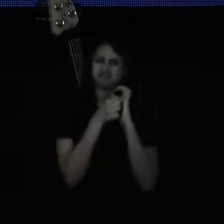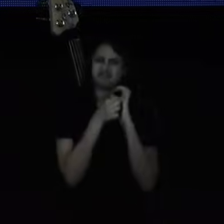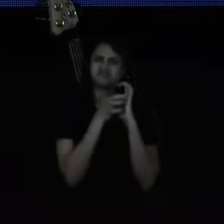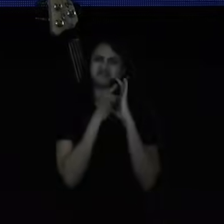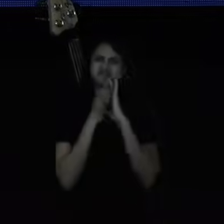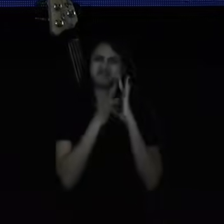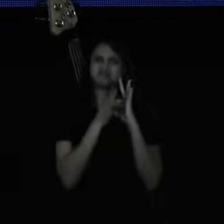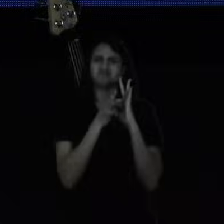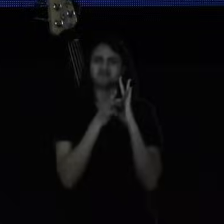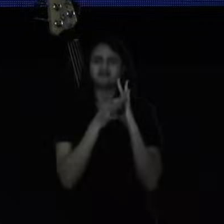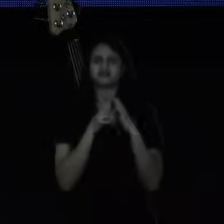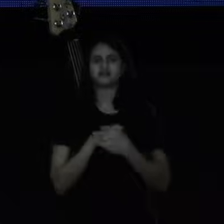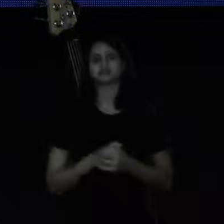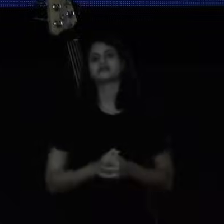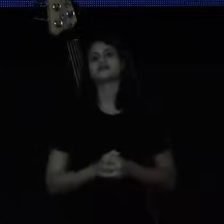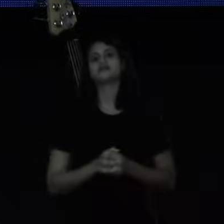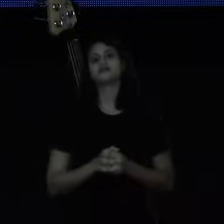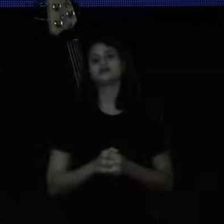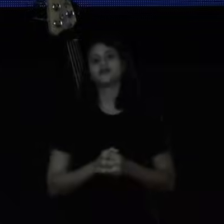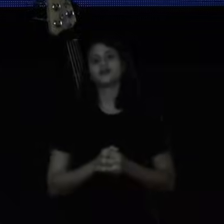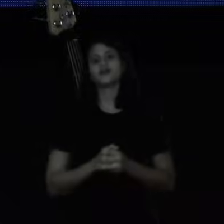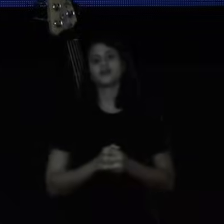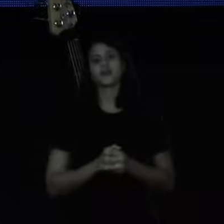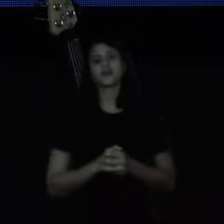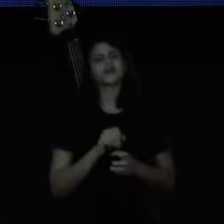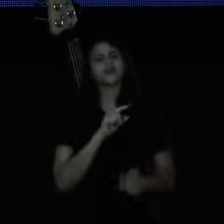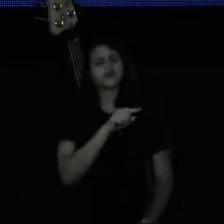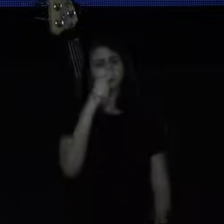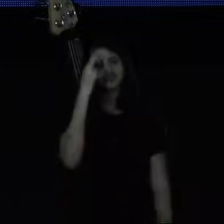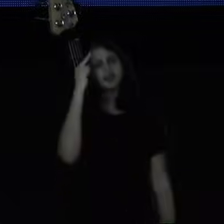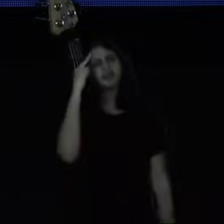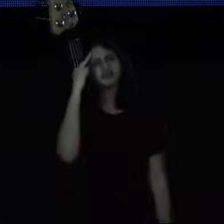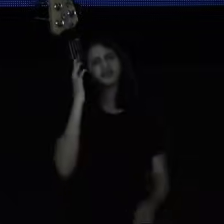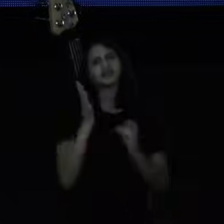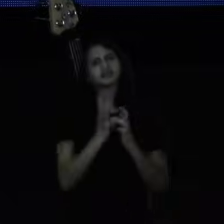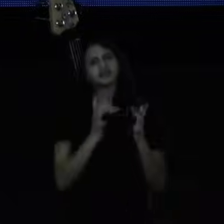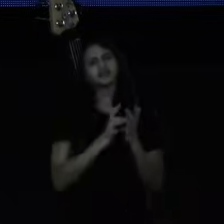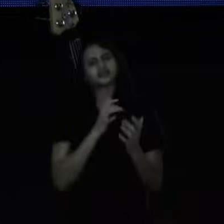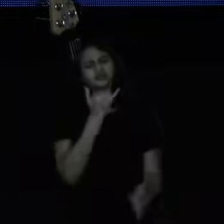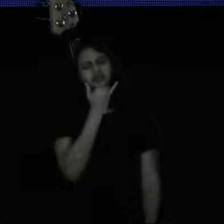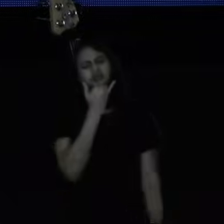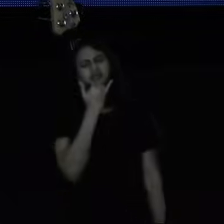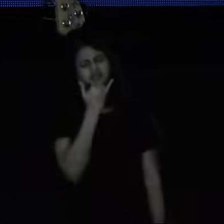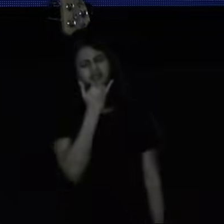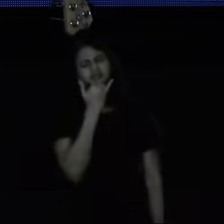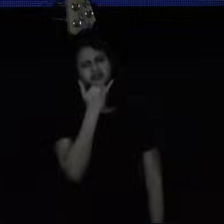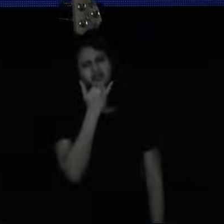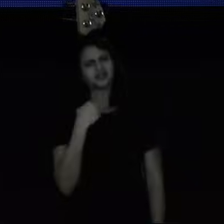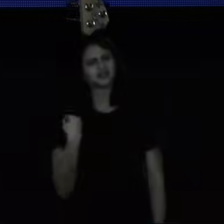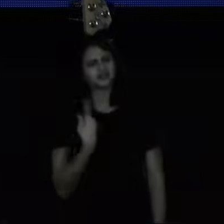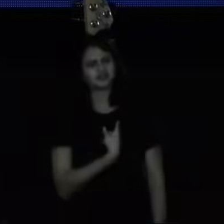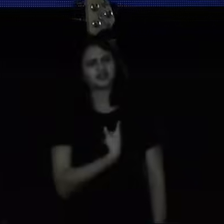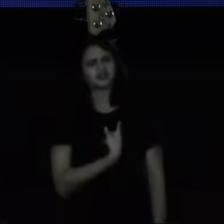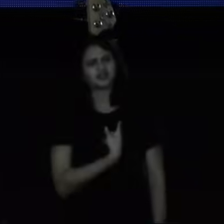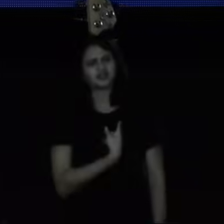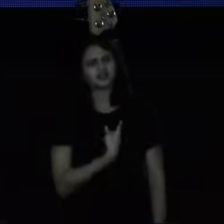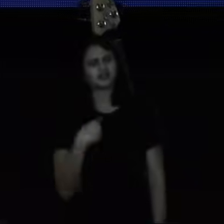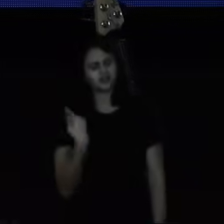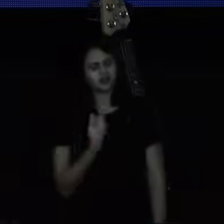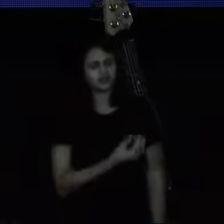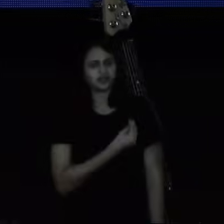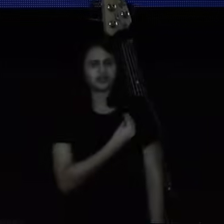Parou para pensar que se Jesus não tivesse nos perdoado, você acha que a gente estaria aqui hoje? Não! Claro que não!